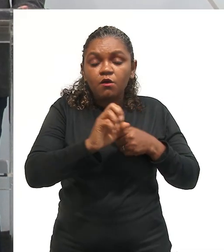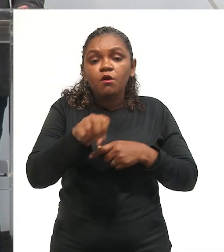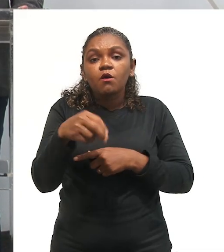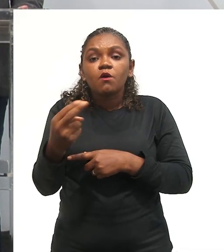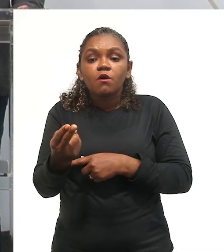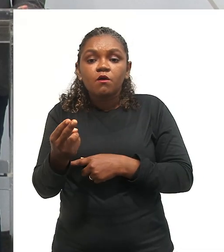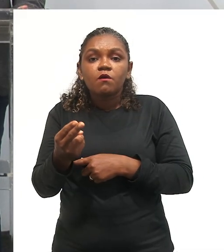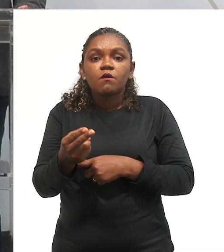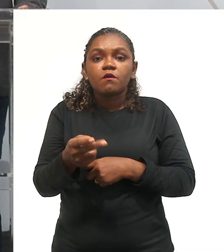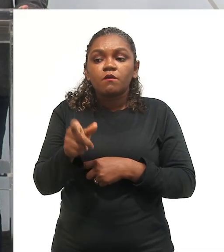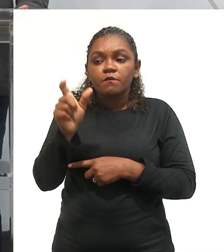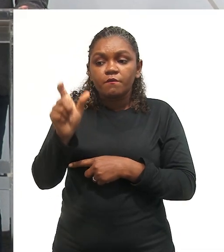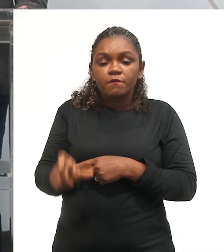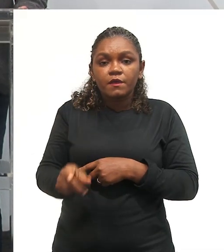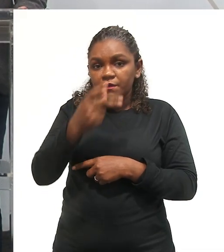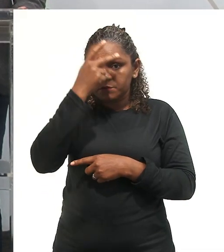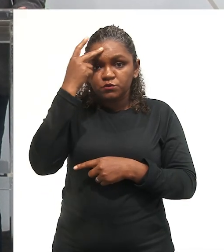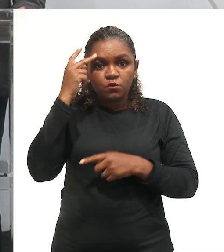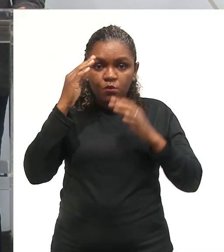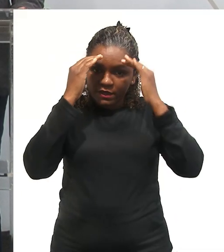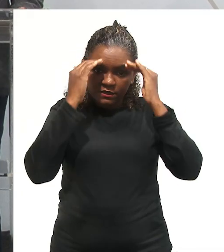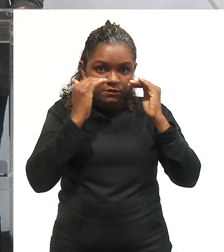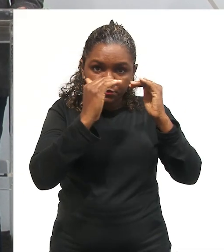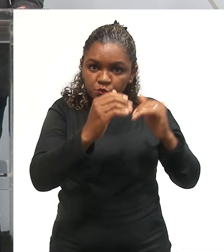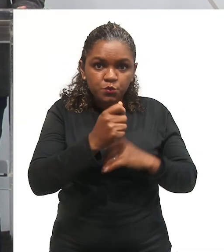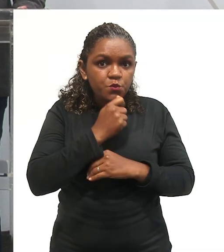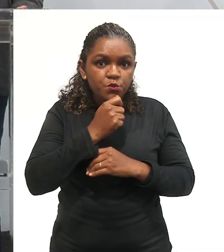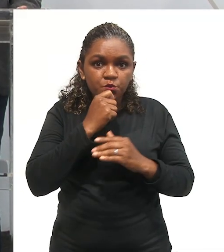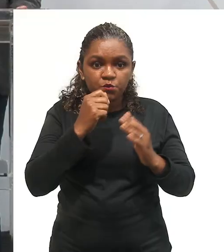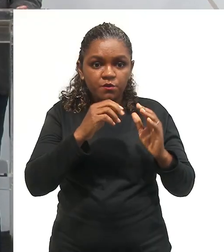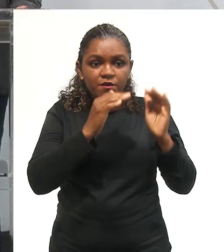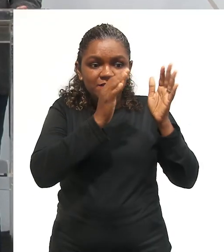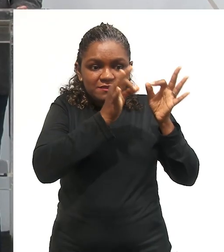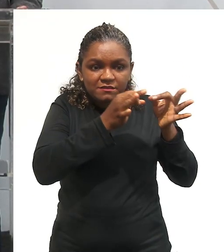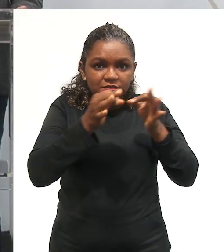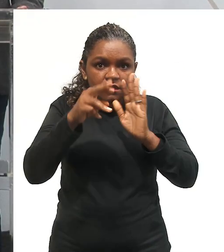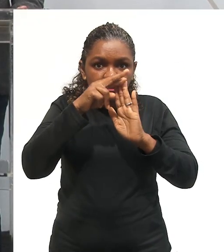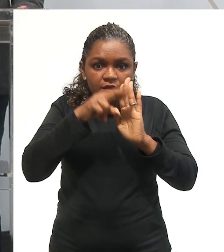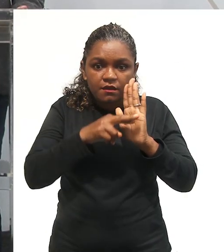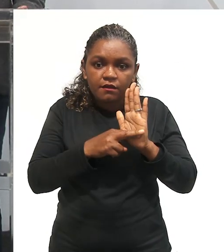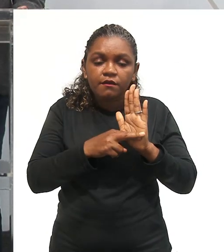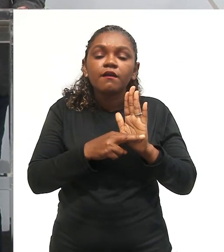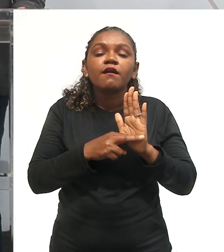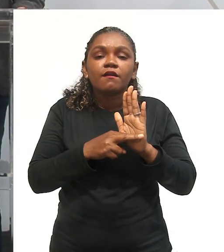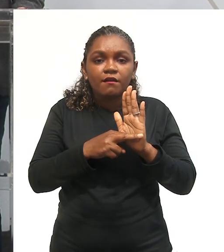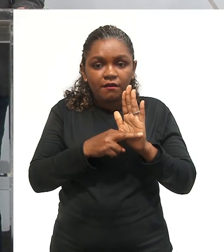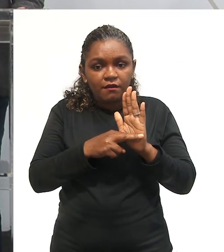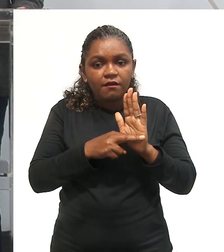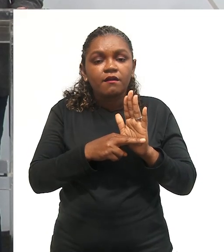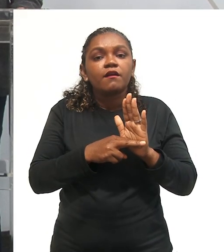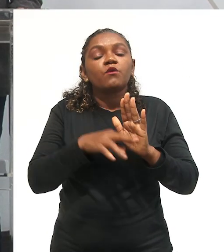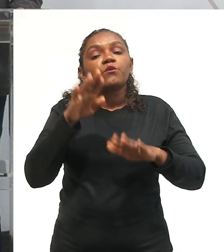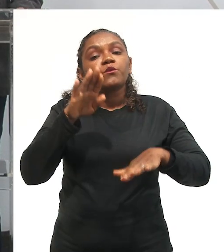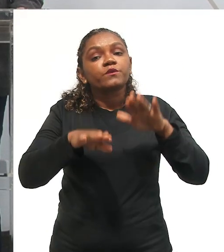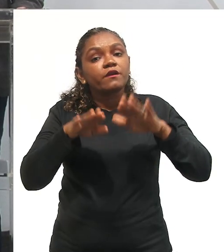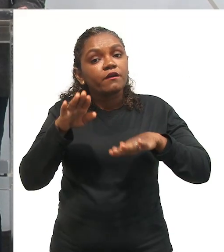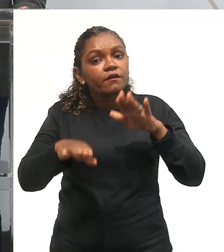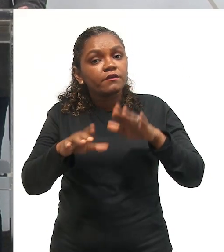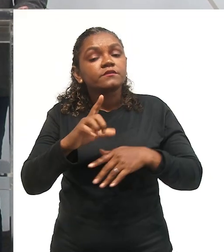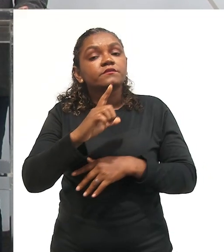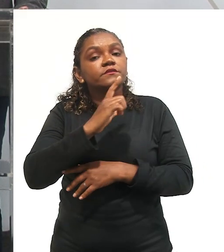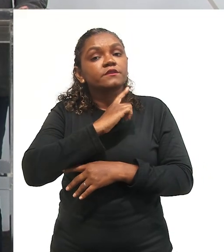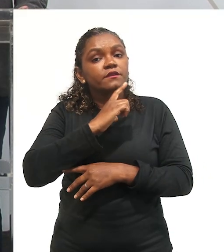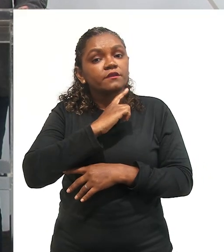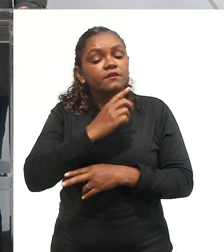sócio ou administrador que não respeitou esse passo a passo para chegar à extinção da empresa, aí a gente vai falar em